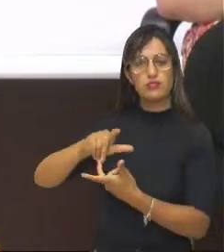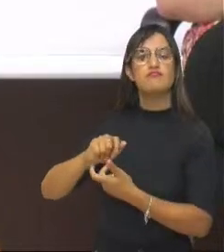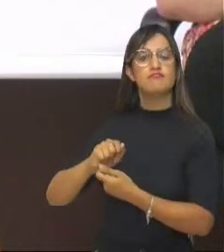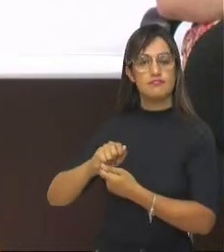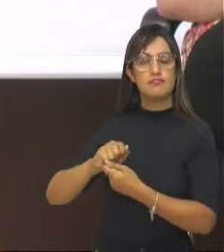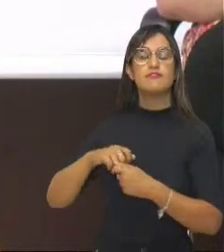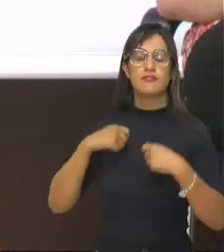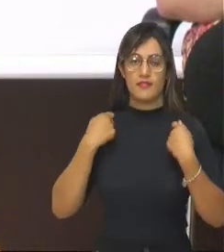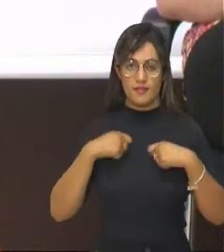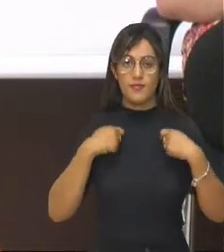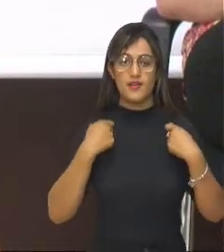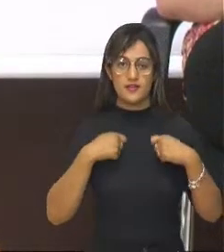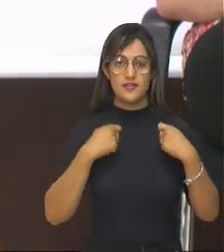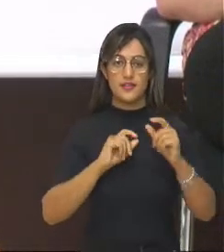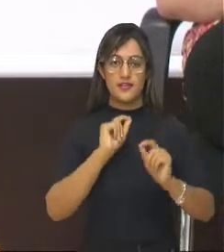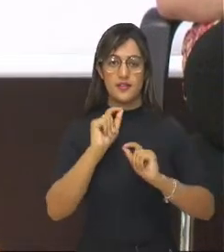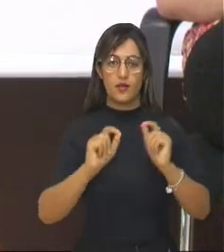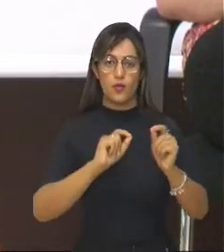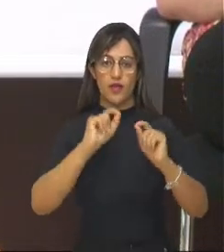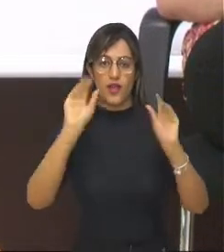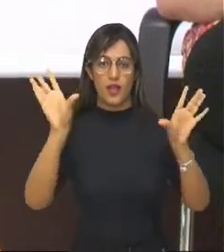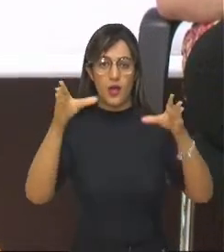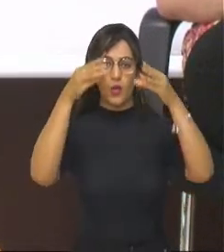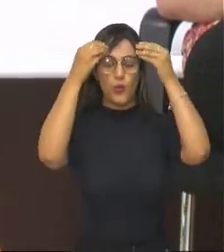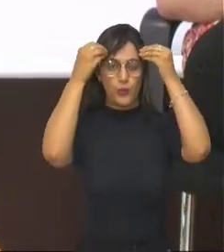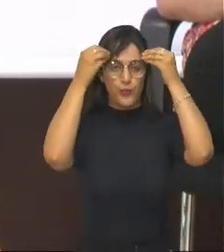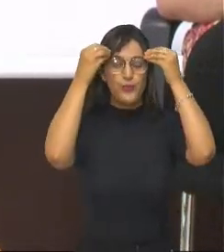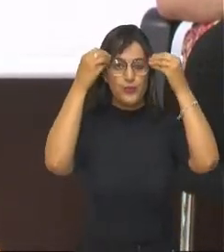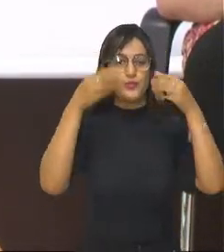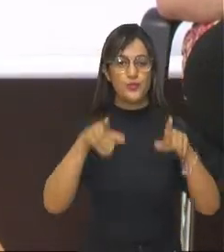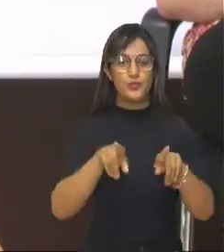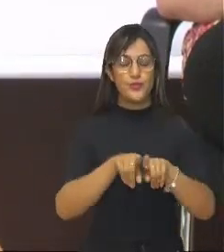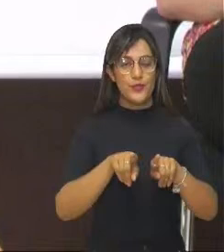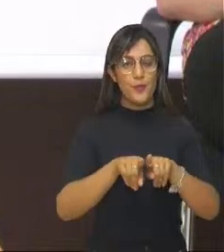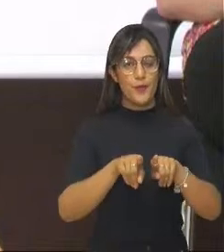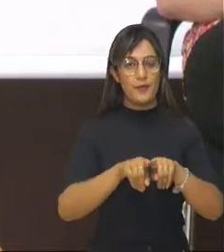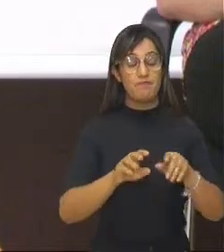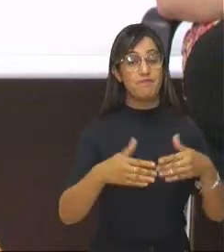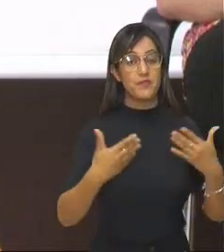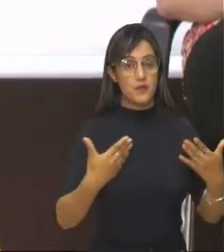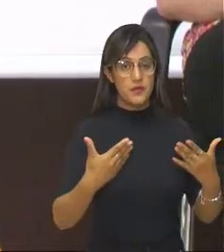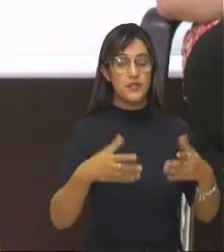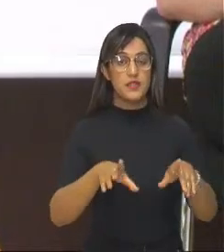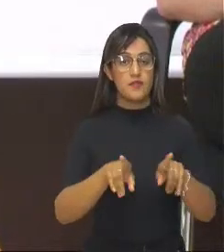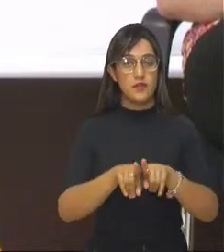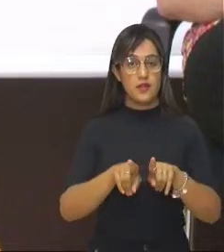precisa ser compreendido, né? Inclusive